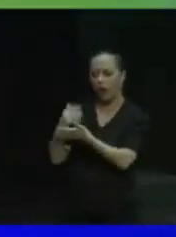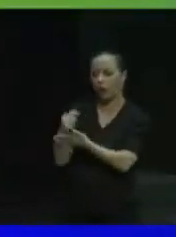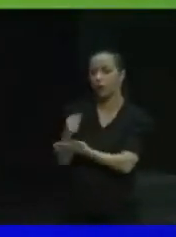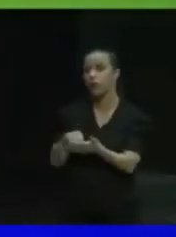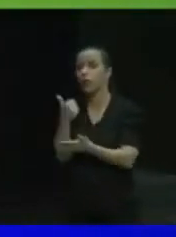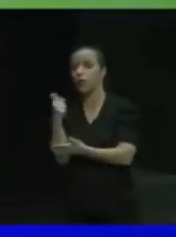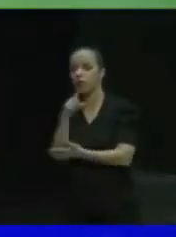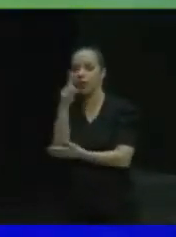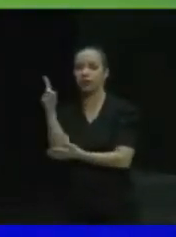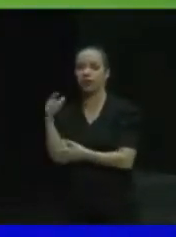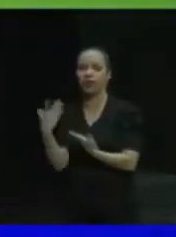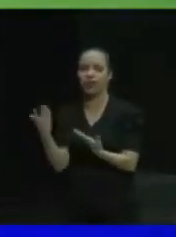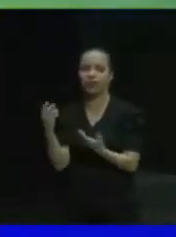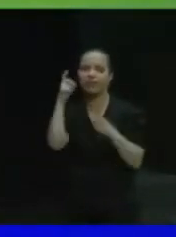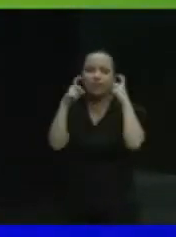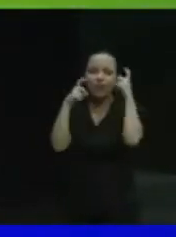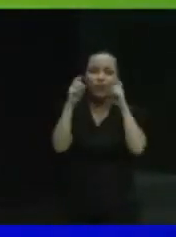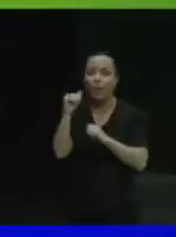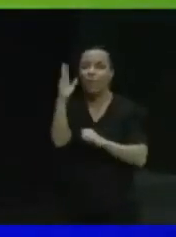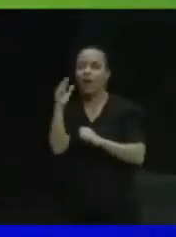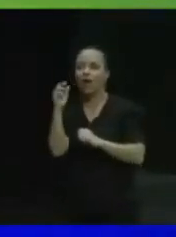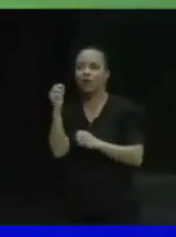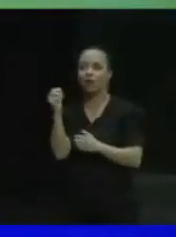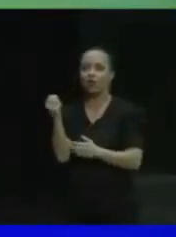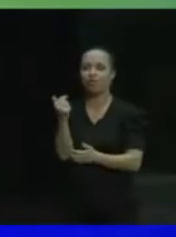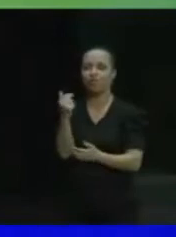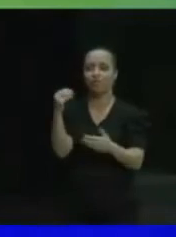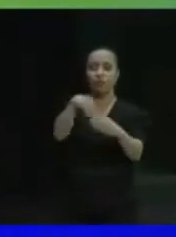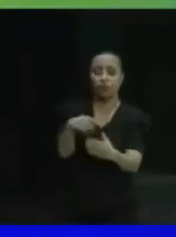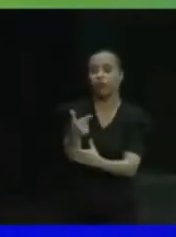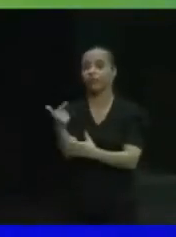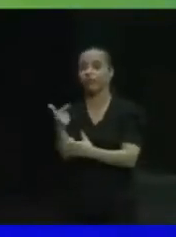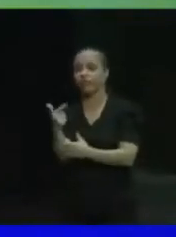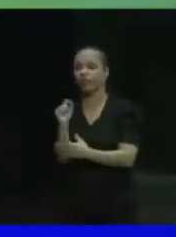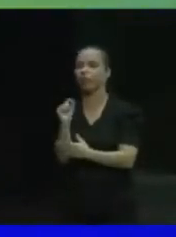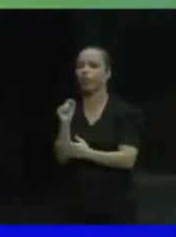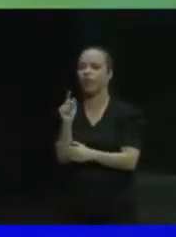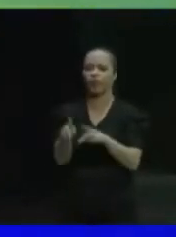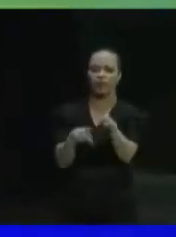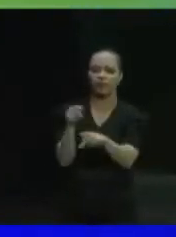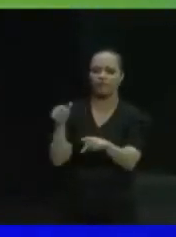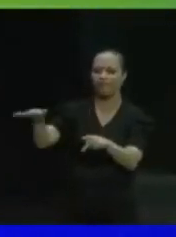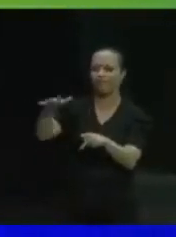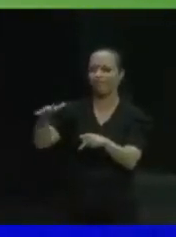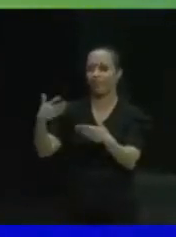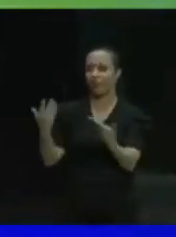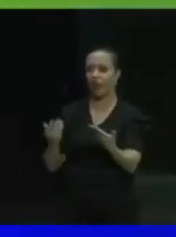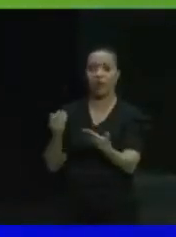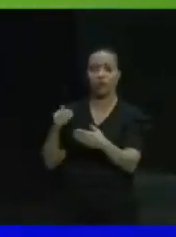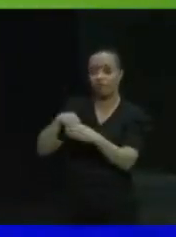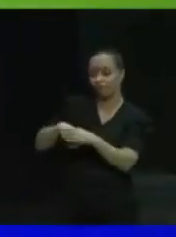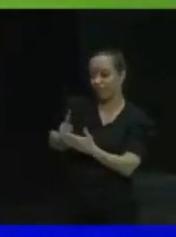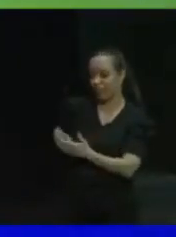dia, a se preocupar mais com a reeleição do que com a população. Está em permanente campanha política.